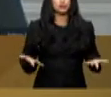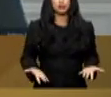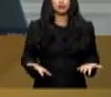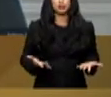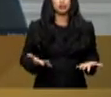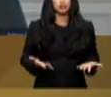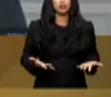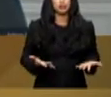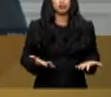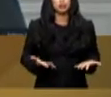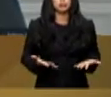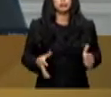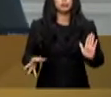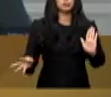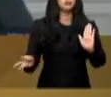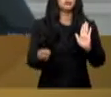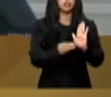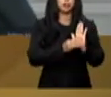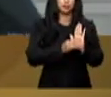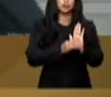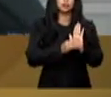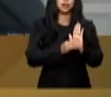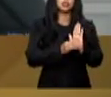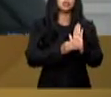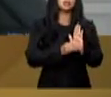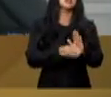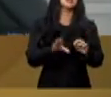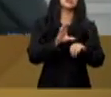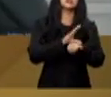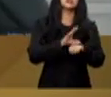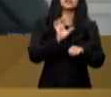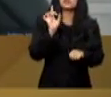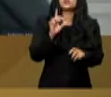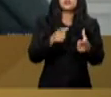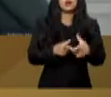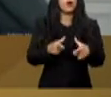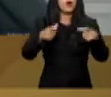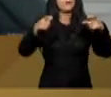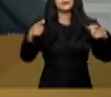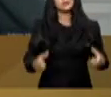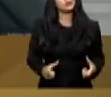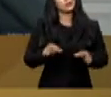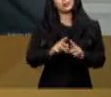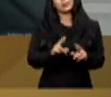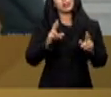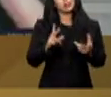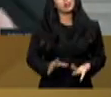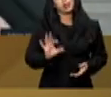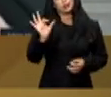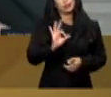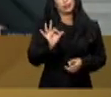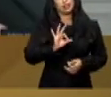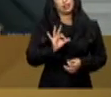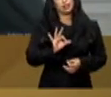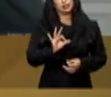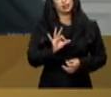A emenda constitucional 87 apenas ampliou a incidência do diferencial de alíquota, não